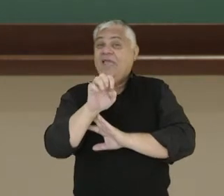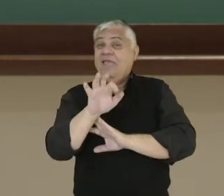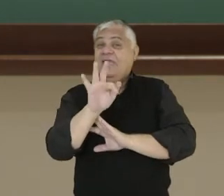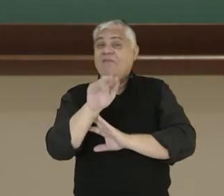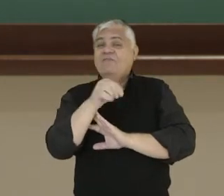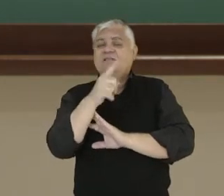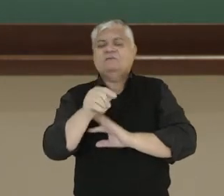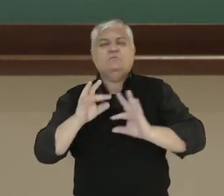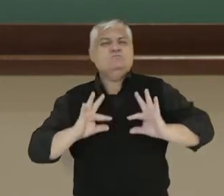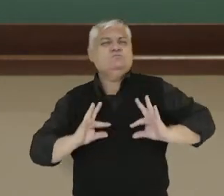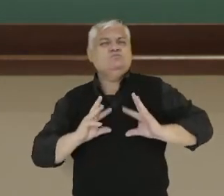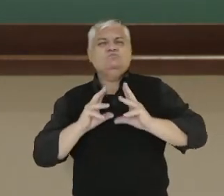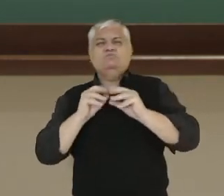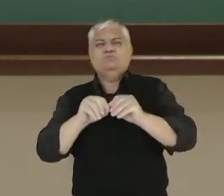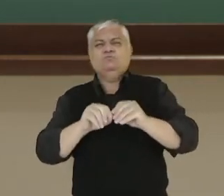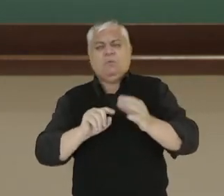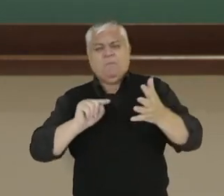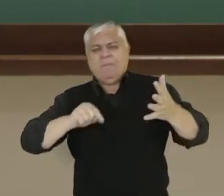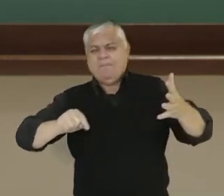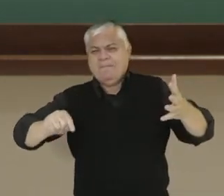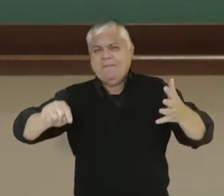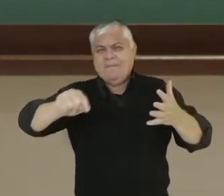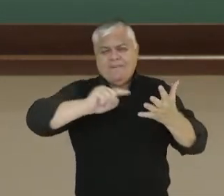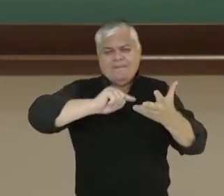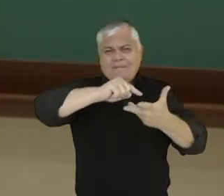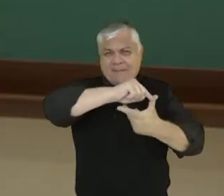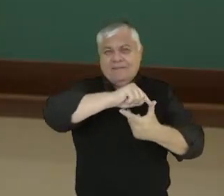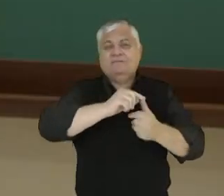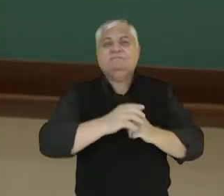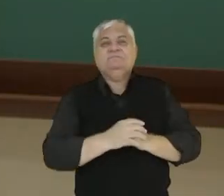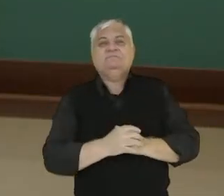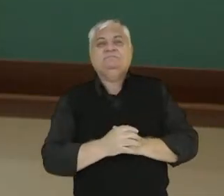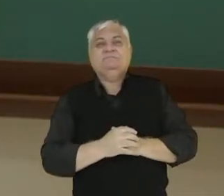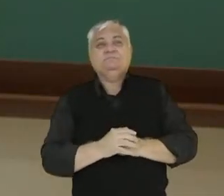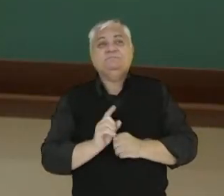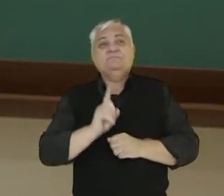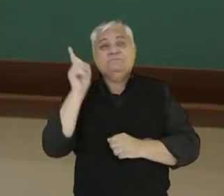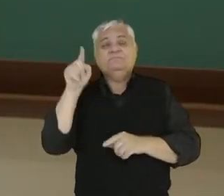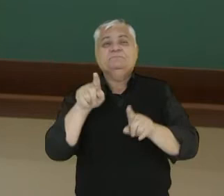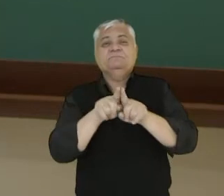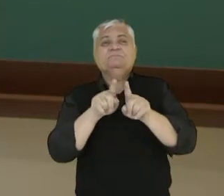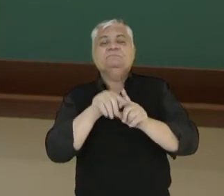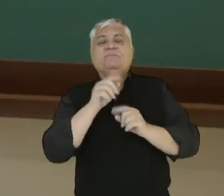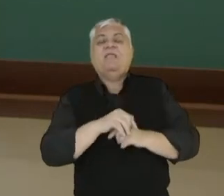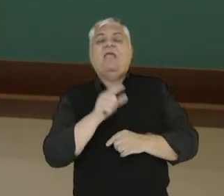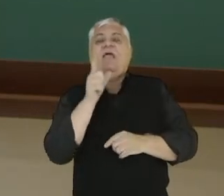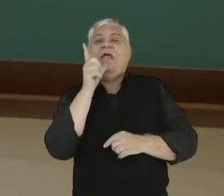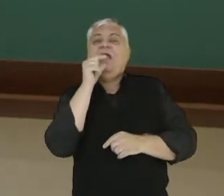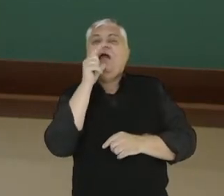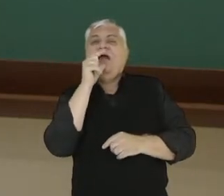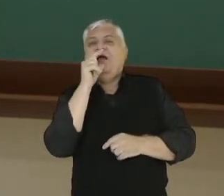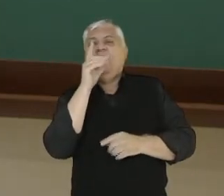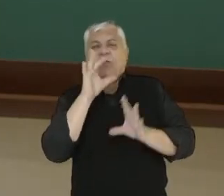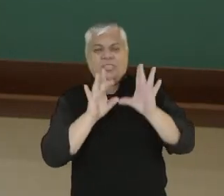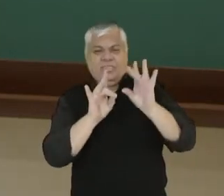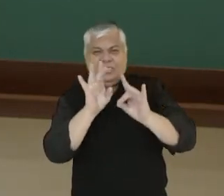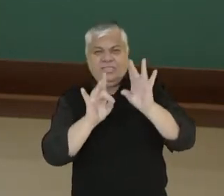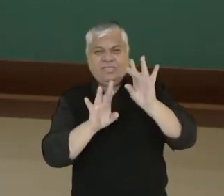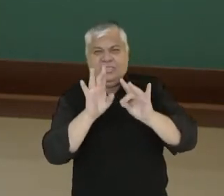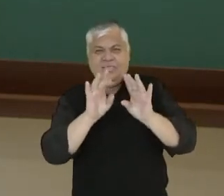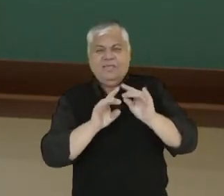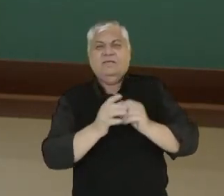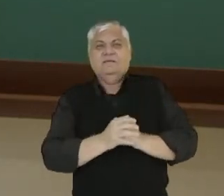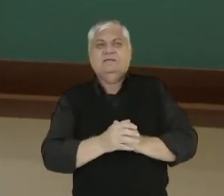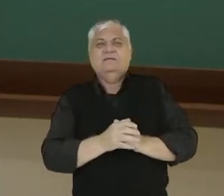para todas as situações. Inclusive aqui, né? Imagina você um líquido, você tem lá uma onda se propagando